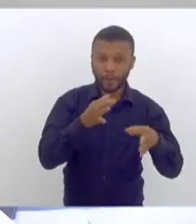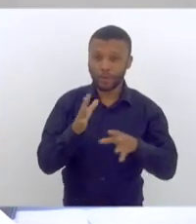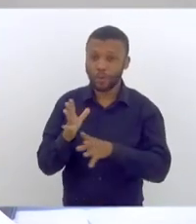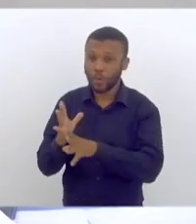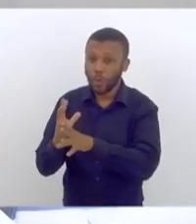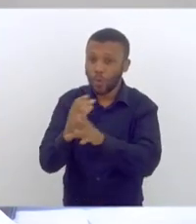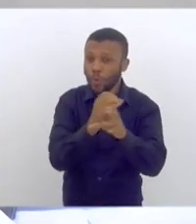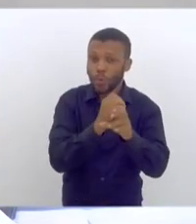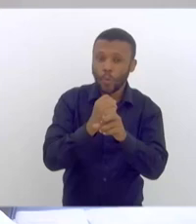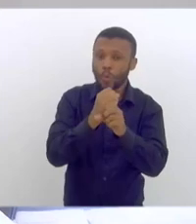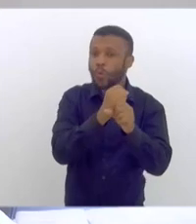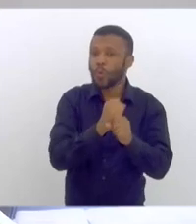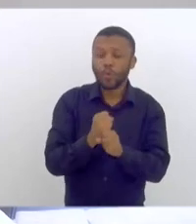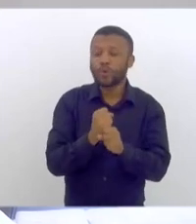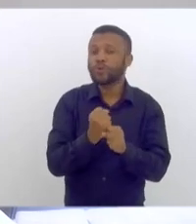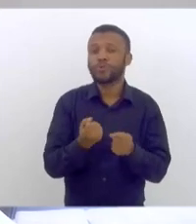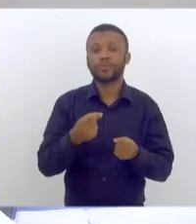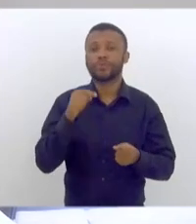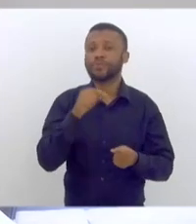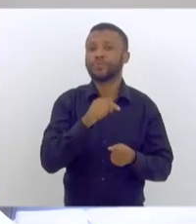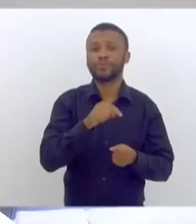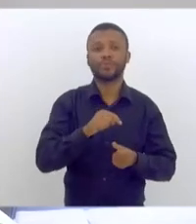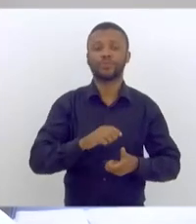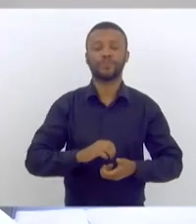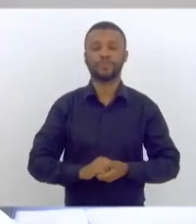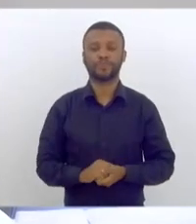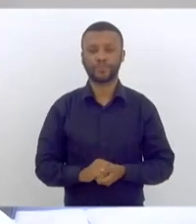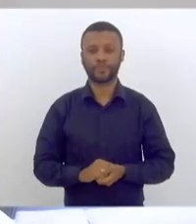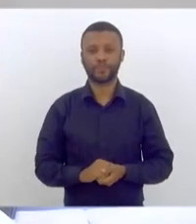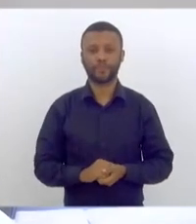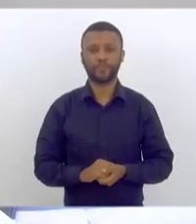num total de